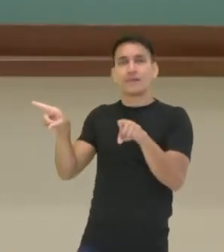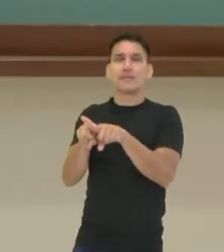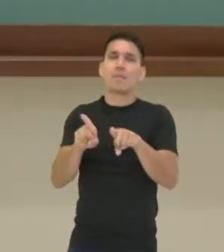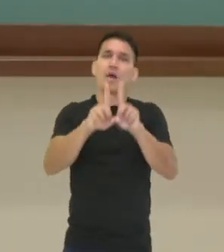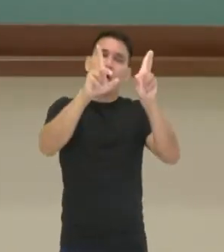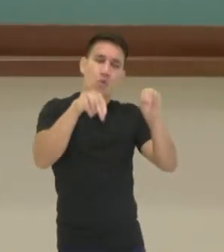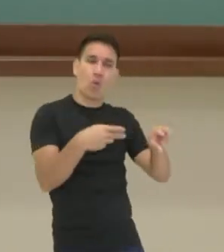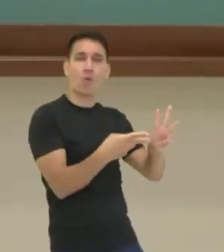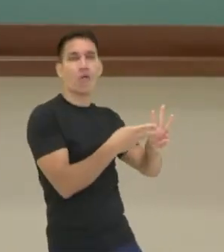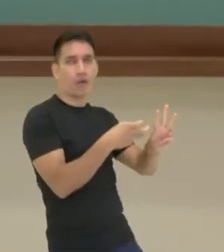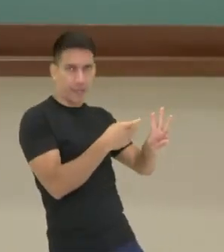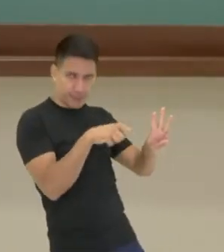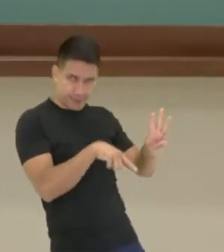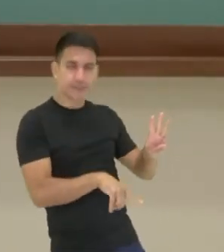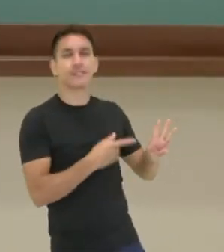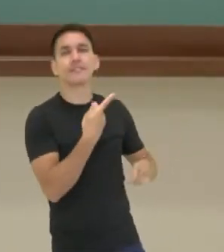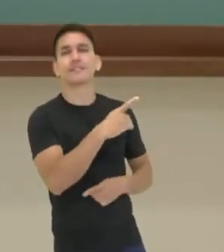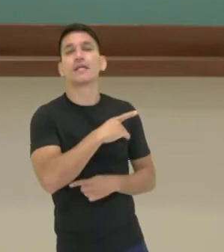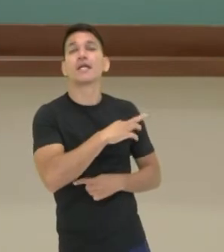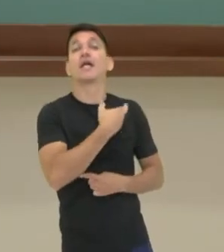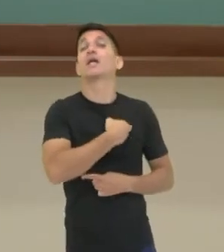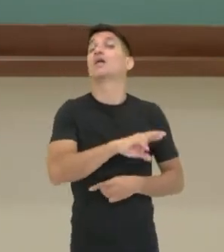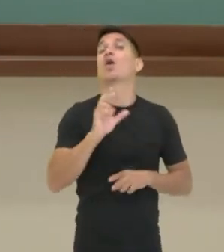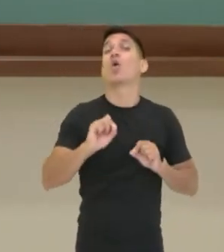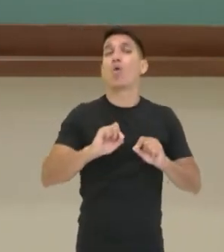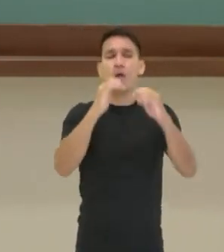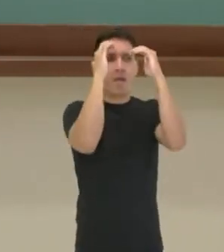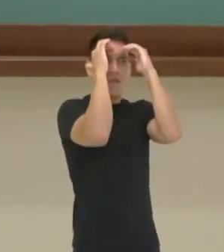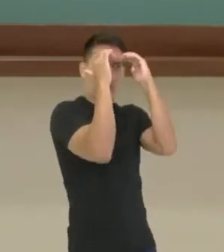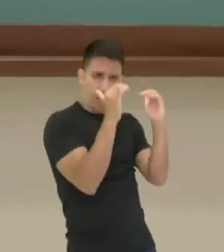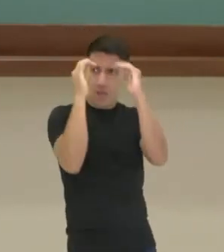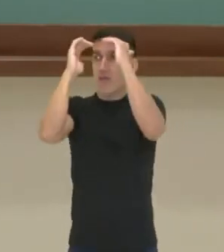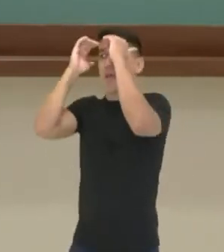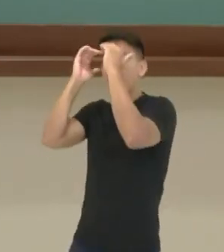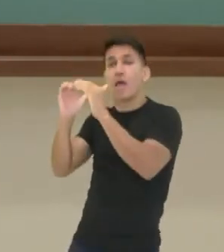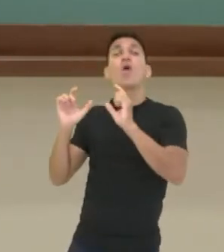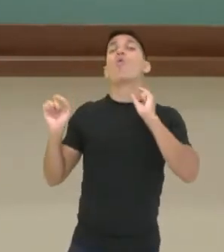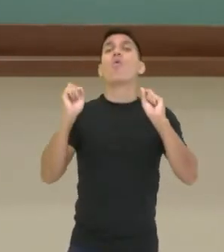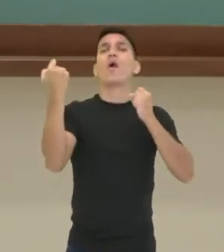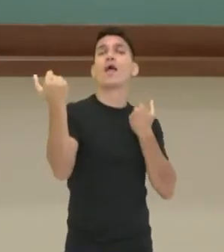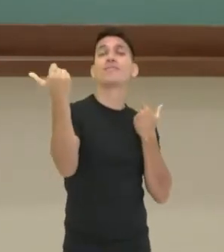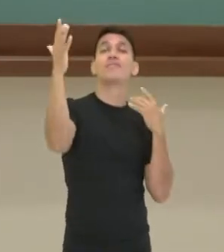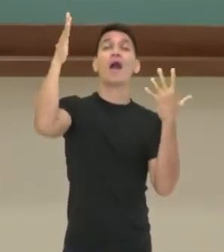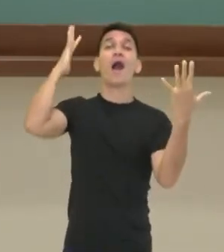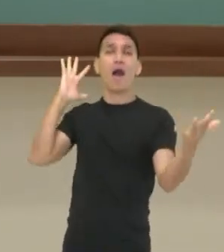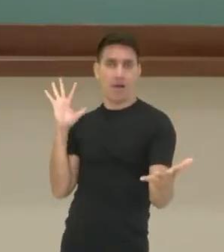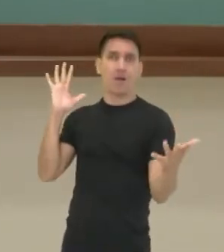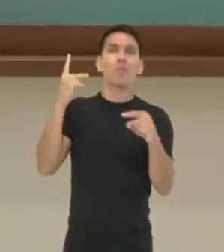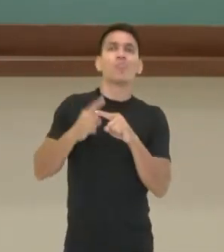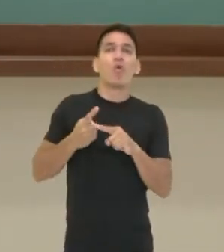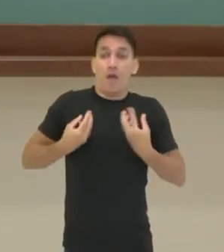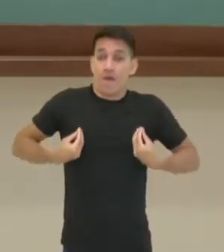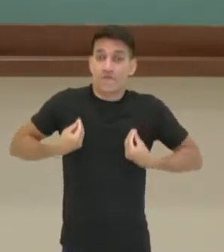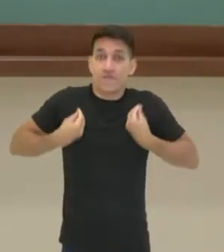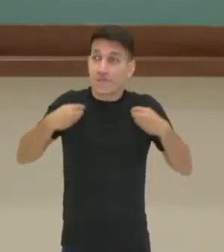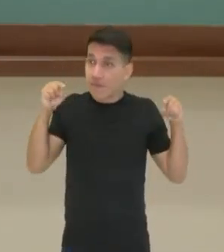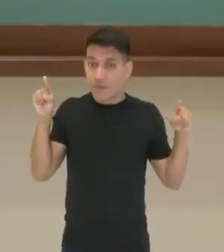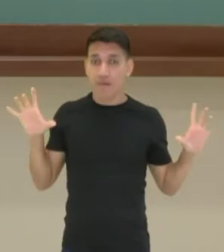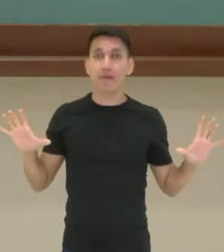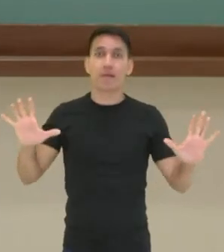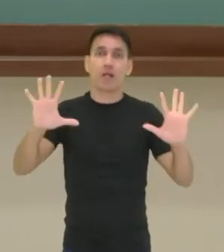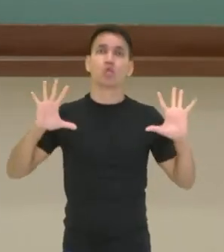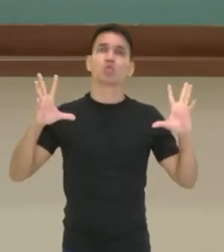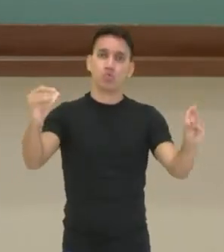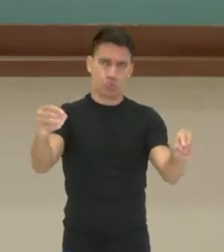religiões indígenas, existe muito respeito à natureza, porque a natureza está viva, segundo a crença deles, mas